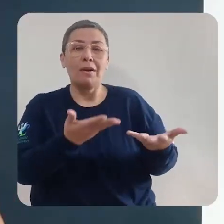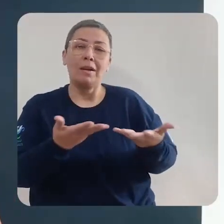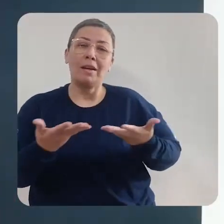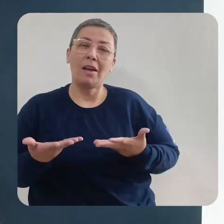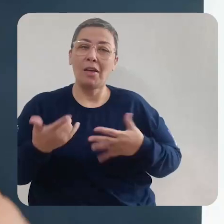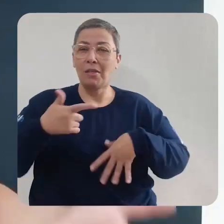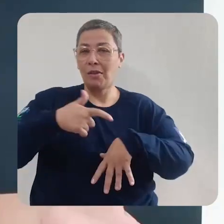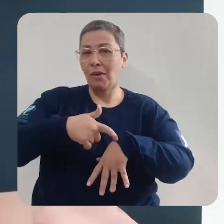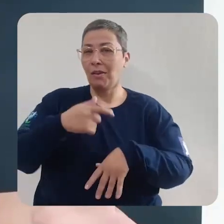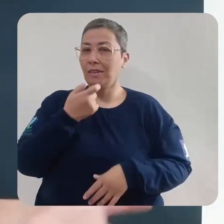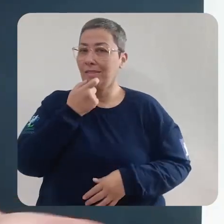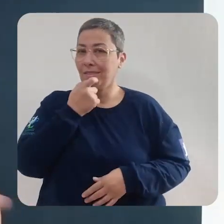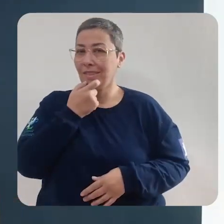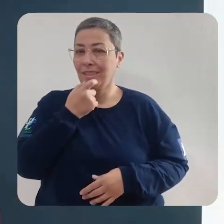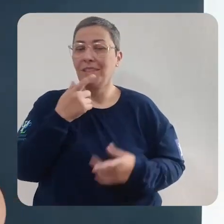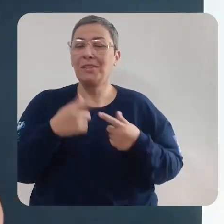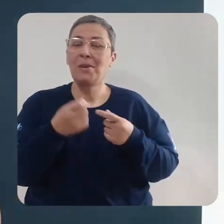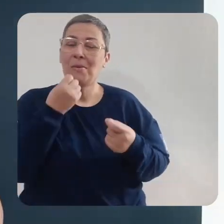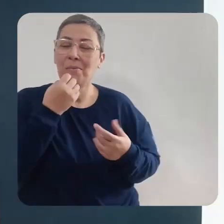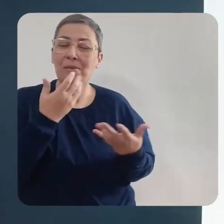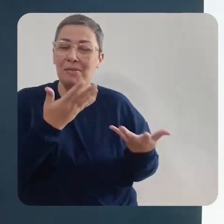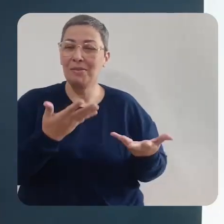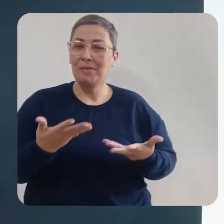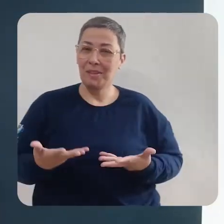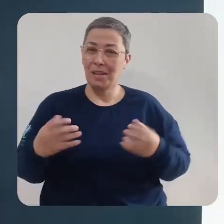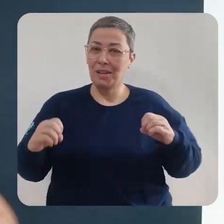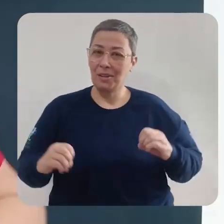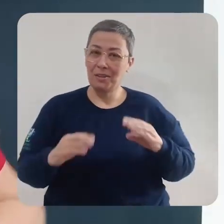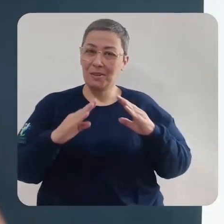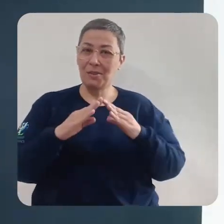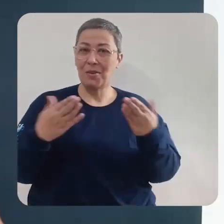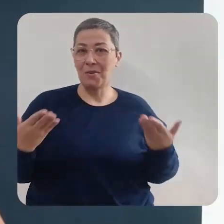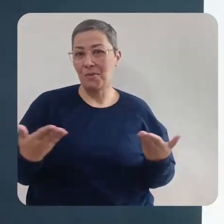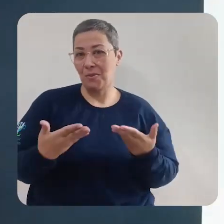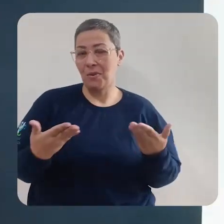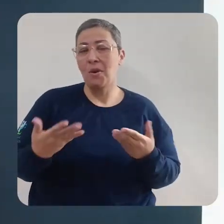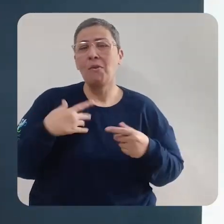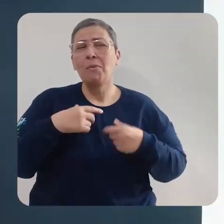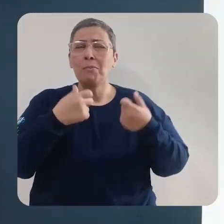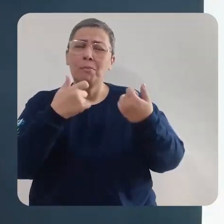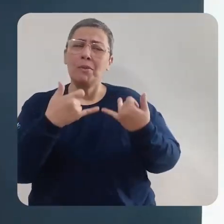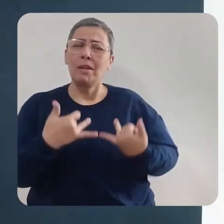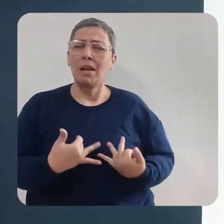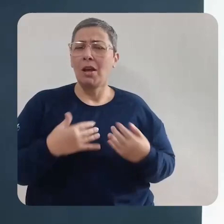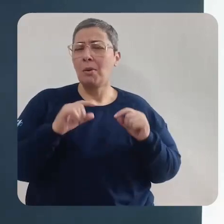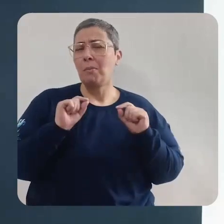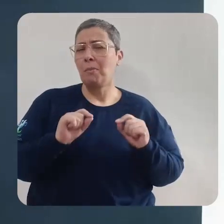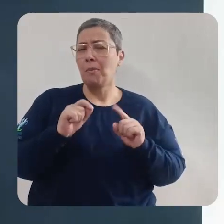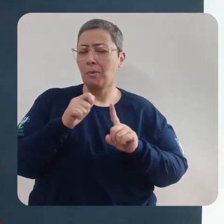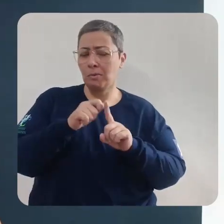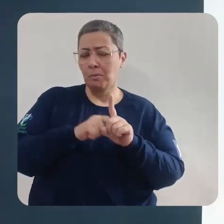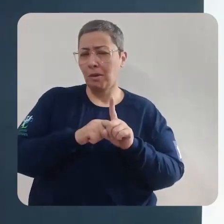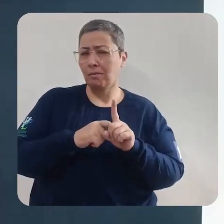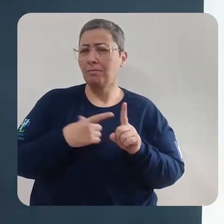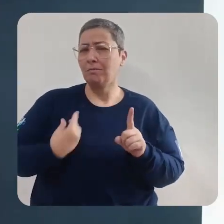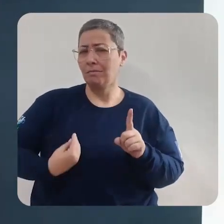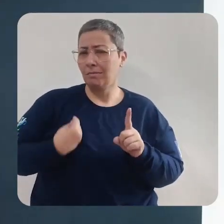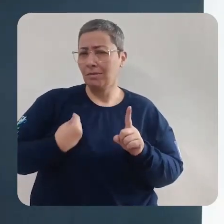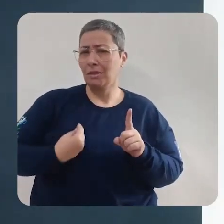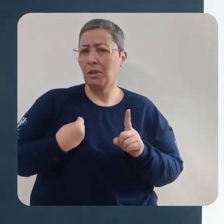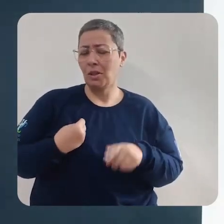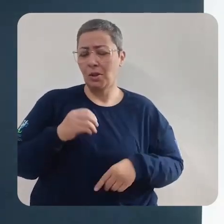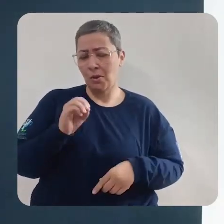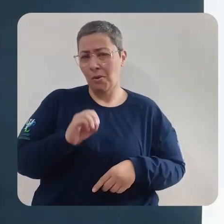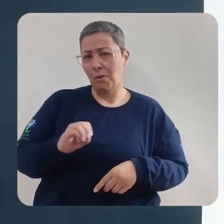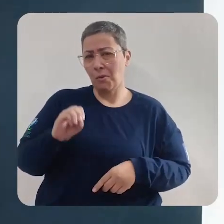Tudo bem com vocês? Welcome to our É Hora do Inglês. Bem-vindos ao nosso episódio de hoje. Vamos falar um pouco sobre